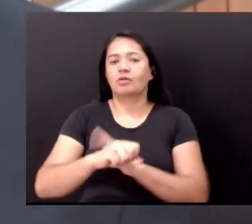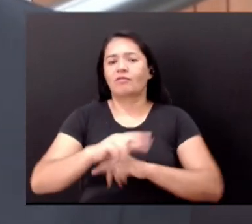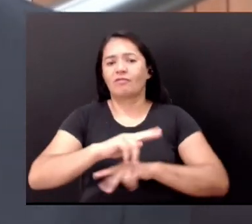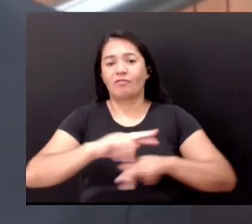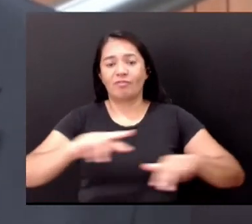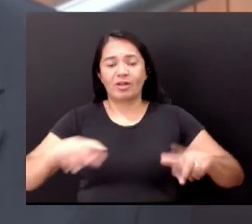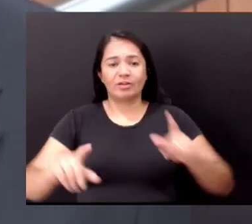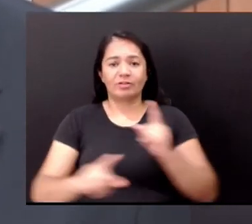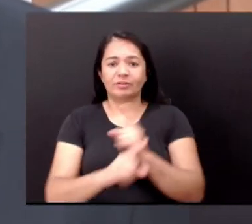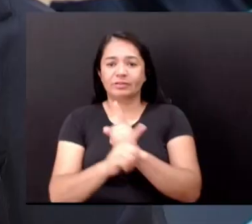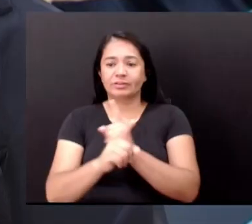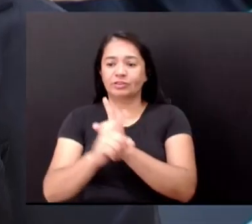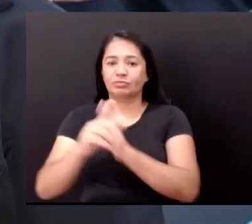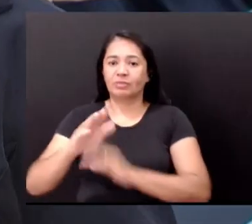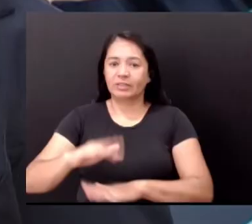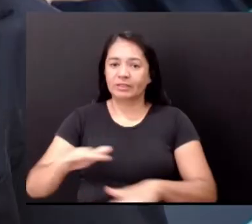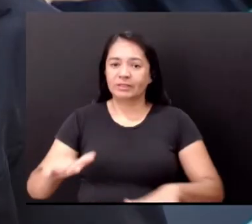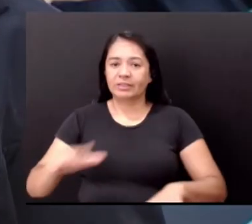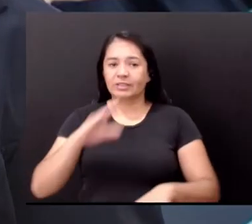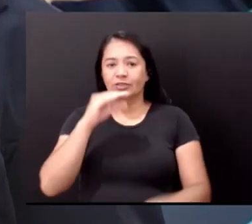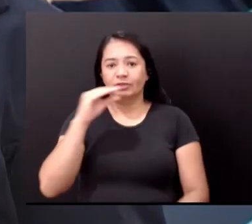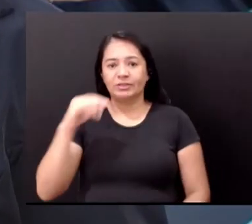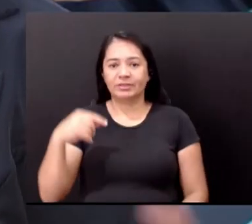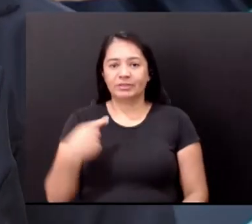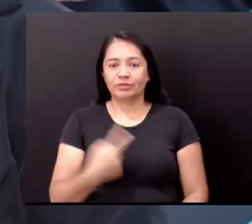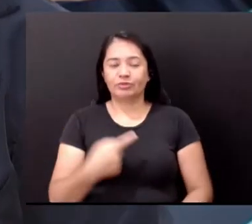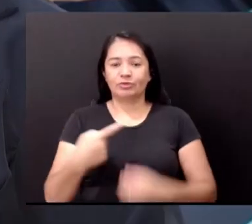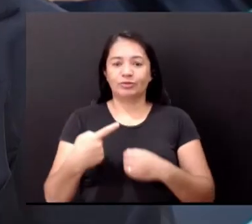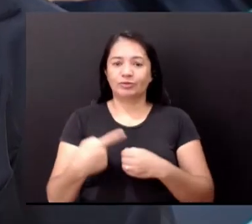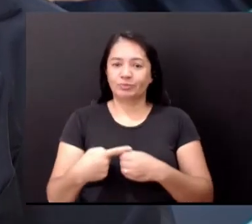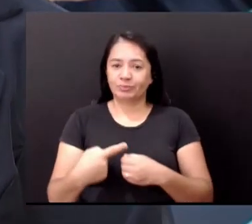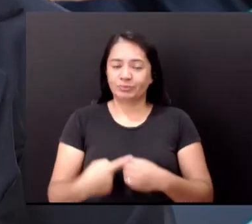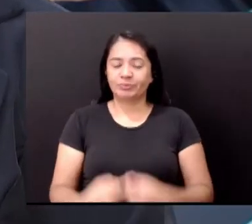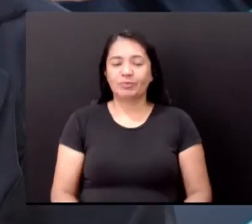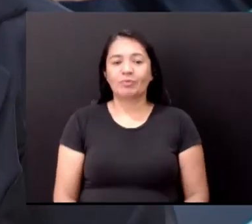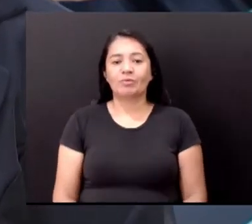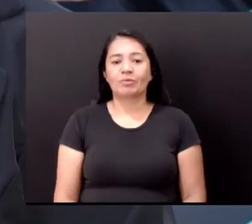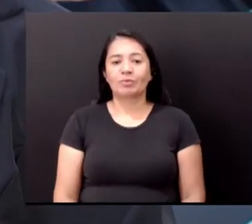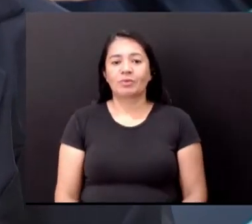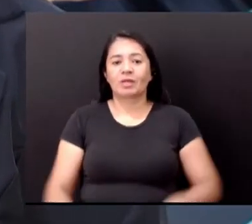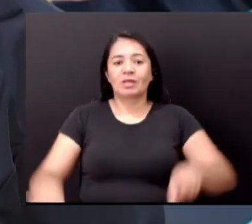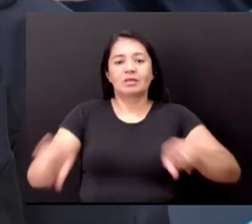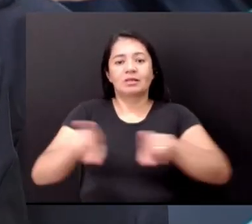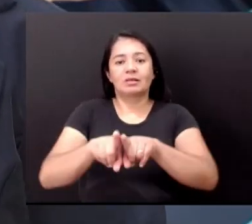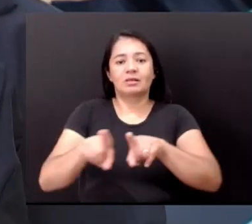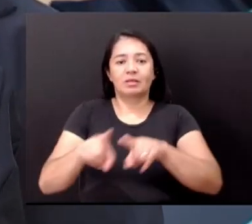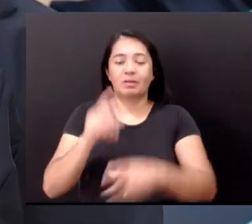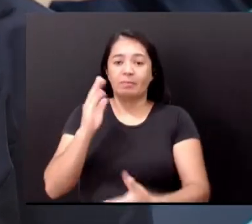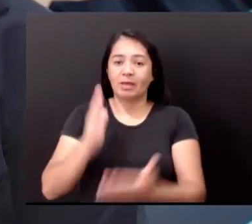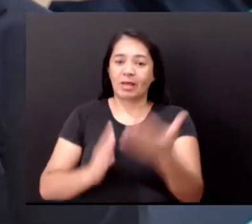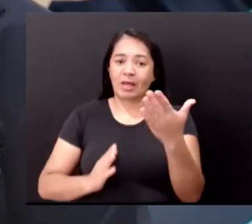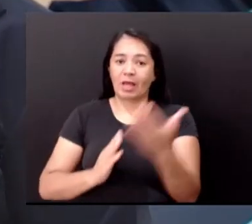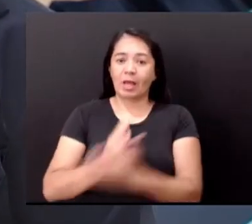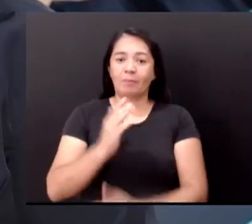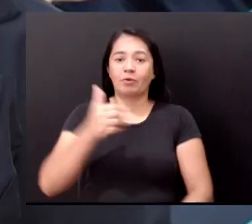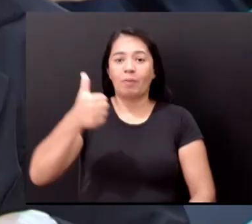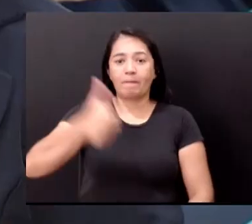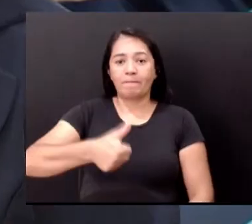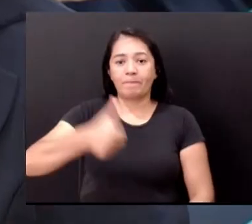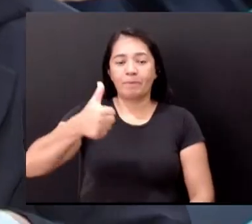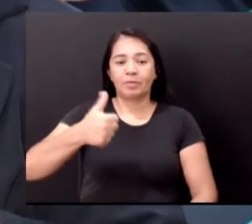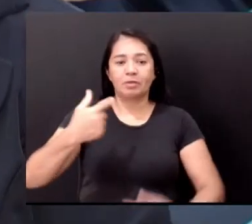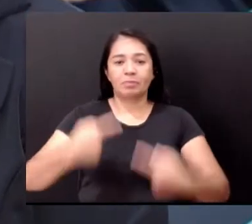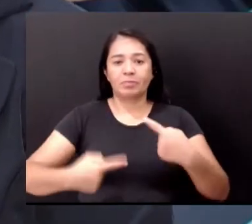crianças e adolescentes do nosso município. Também foi aprovado em primeira discussão pela Câmara a proposta do